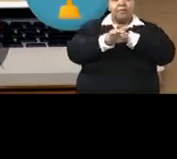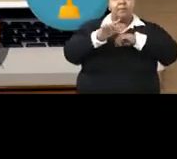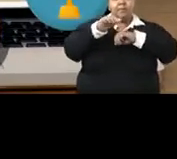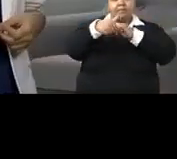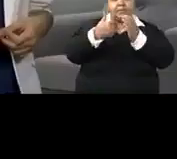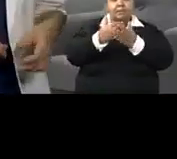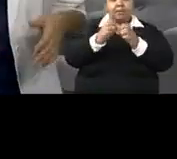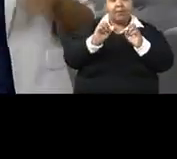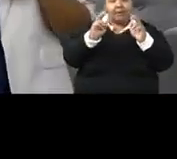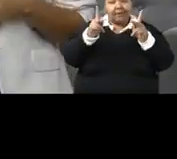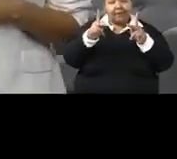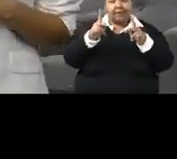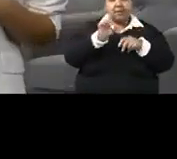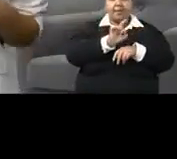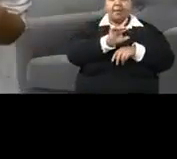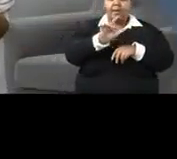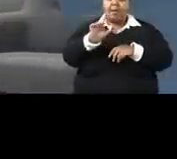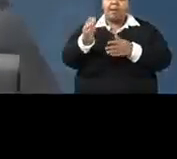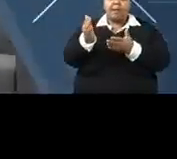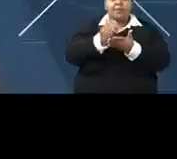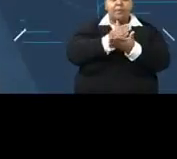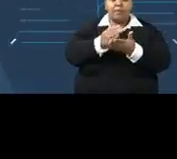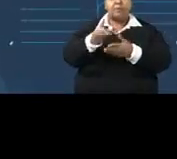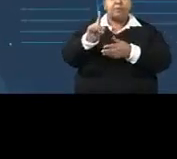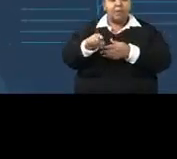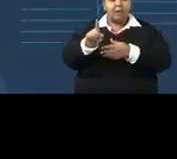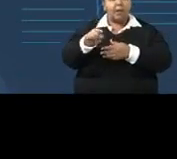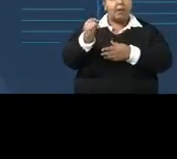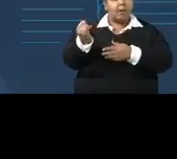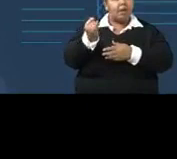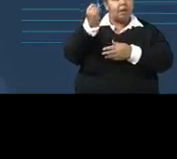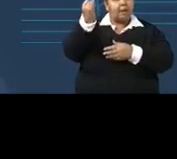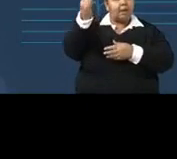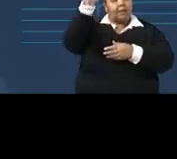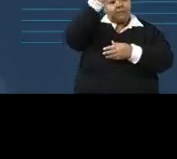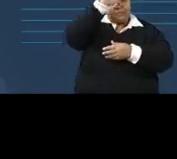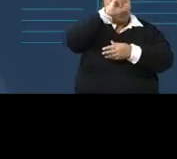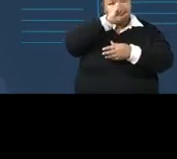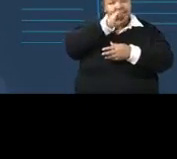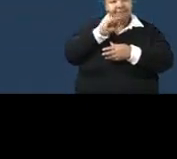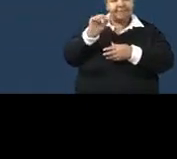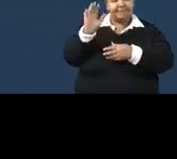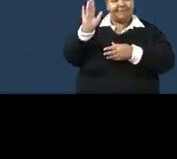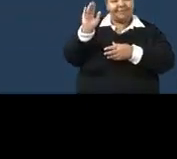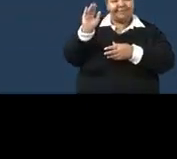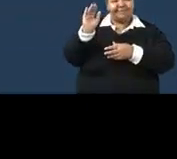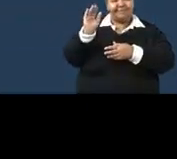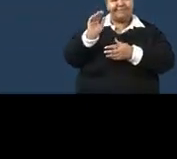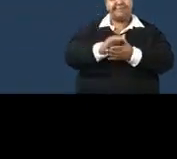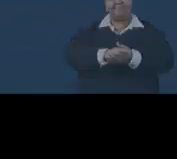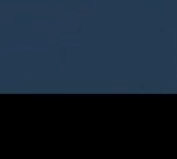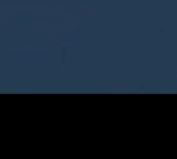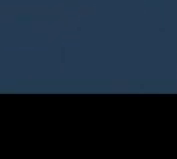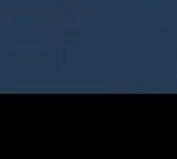pós-aula, ok? Cada parte do processo é essencial para a sua aprendizagem. Até mais!